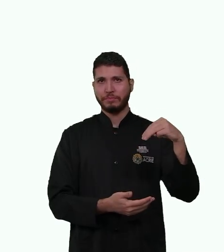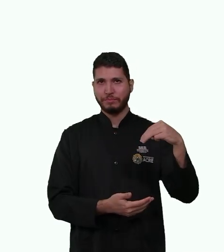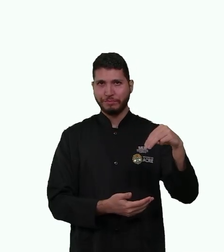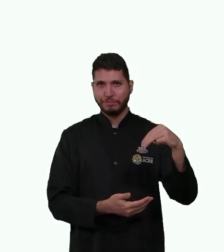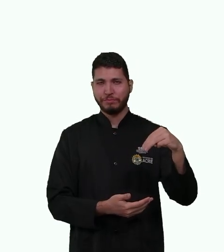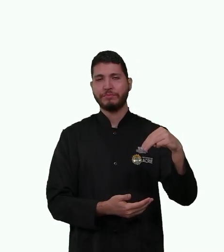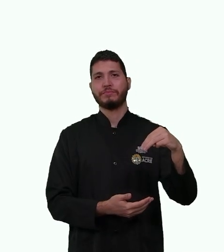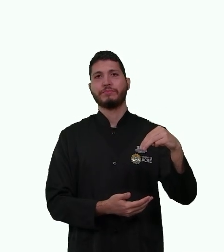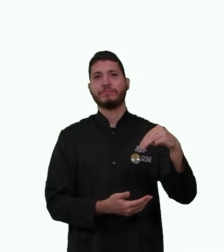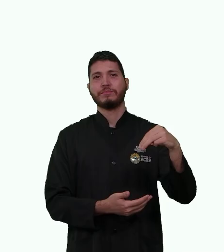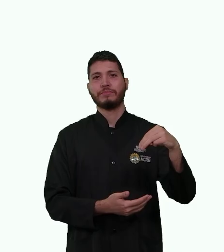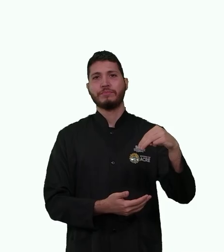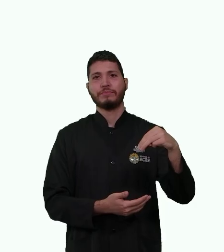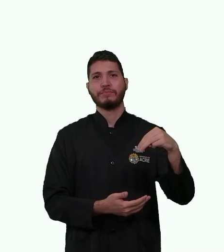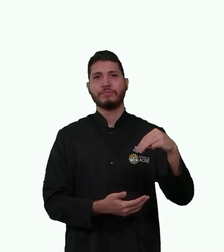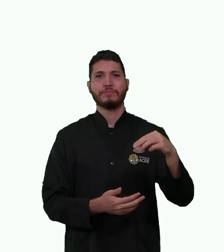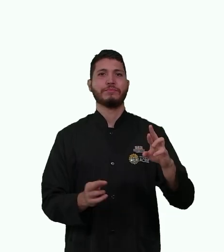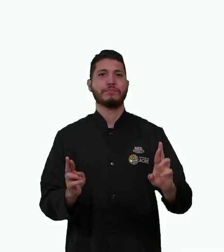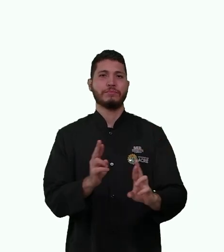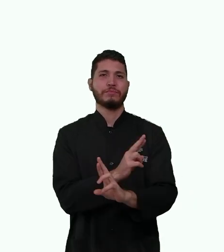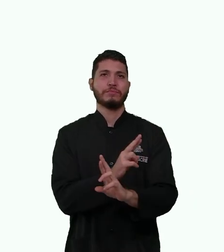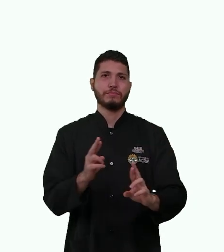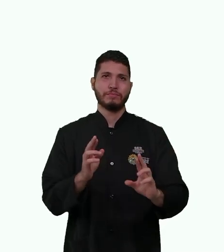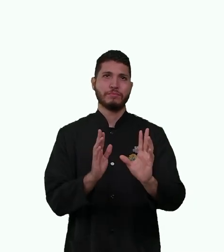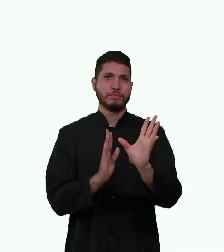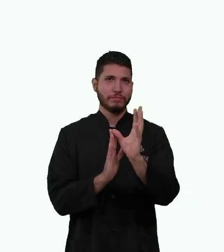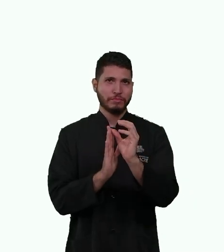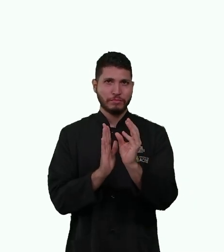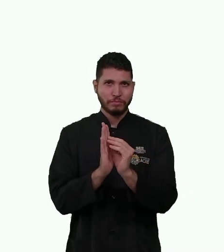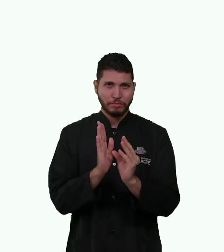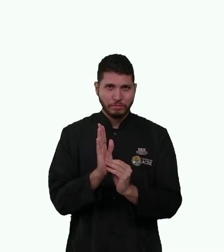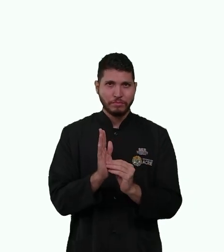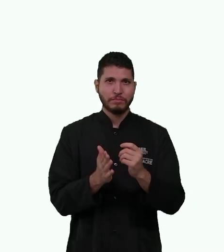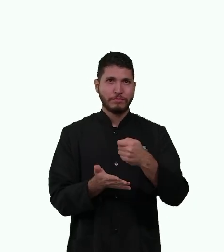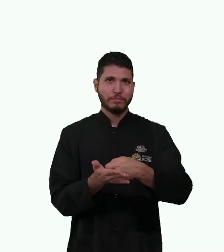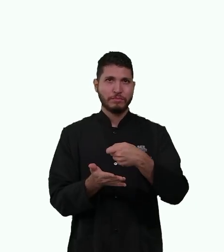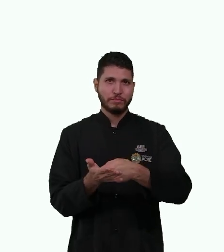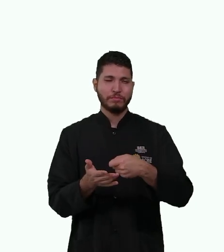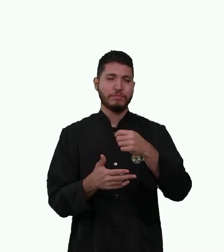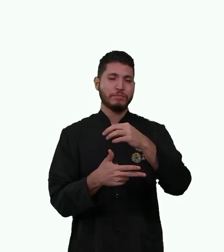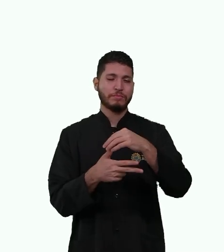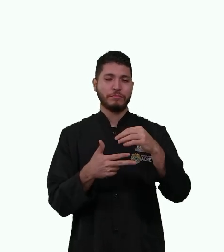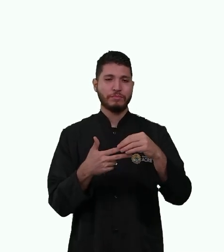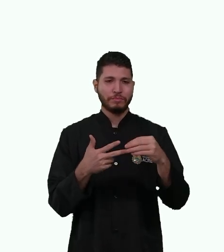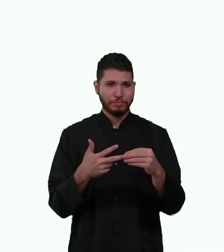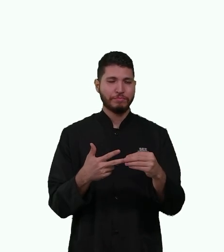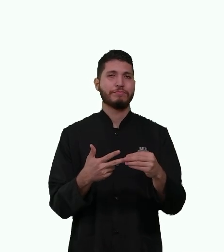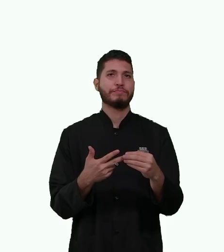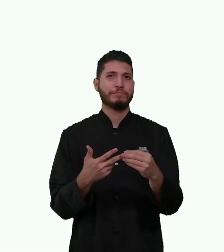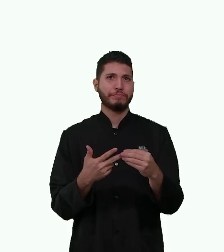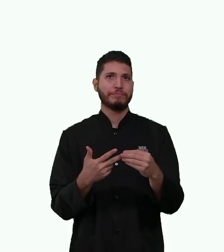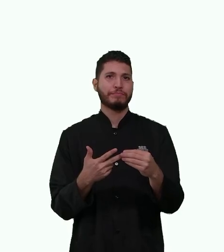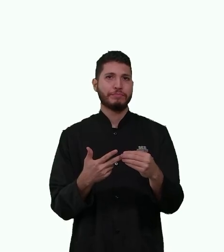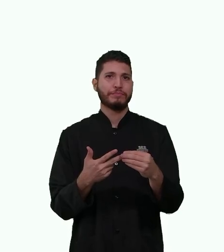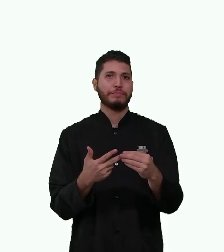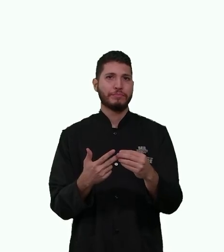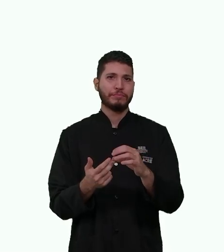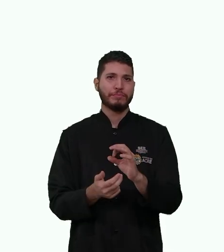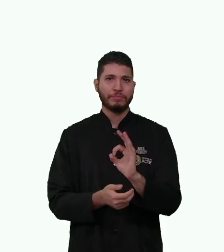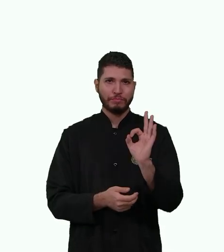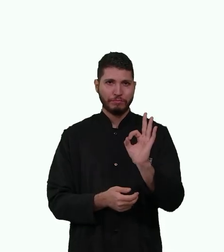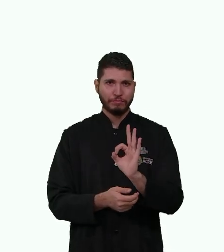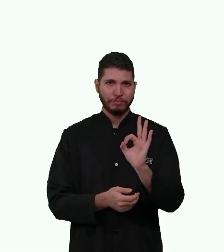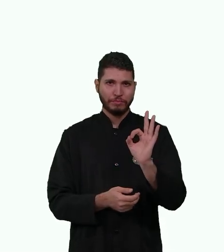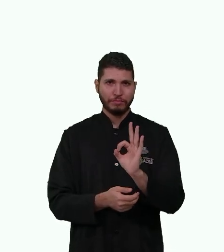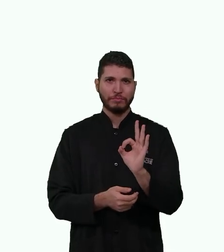5, estudante, ele se refere àqueles conteúdos que mais caem na avaliação, tá? E aí a porcentagem, ela se